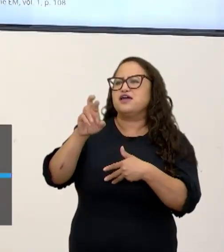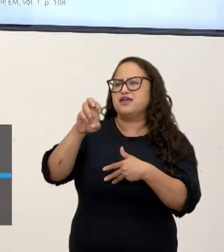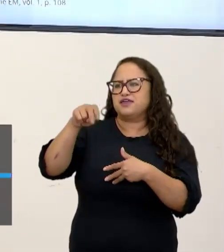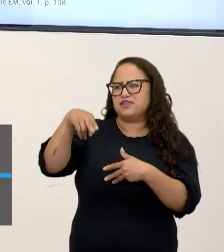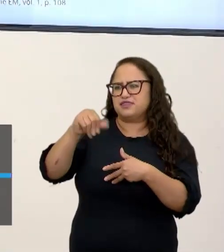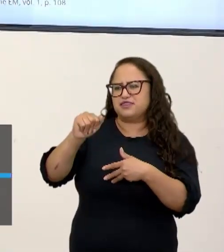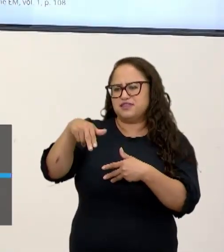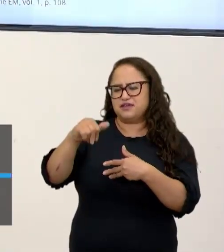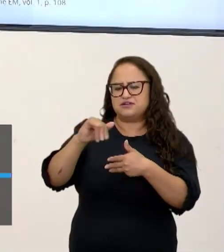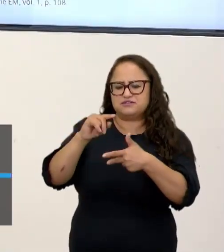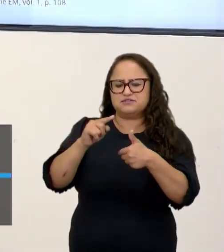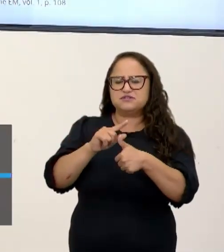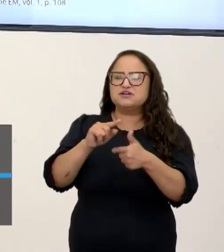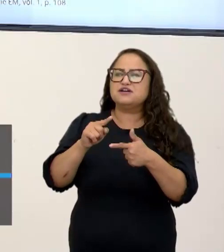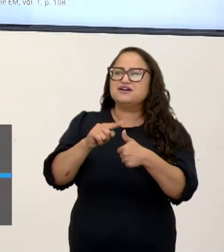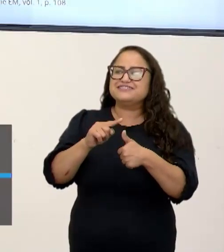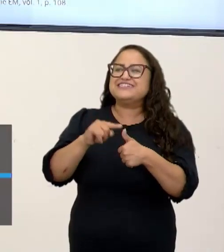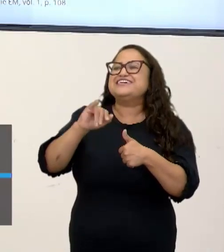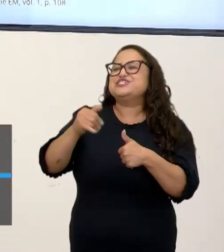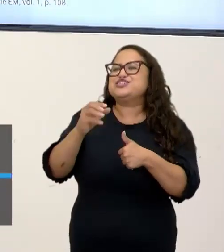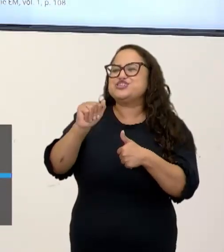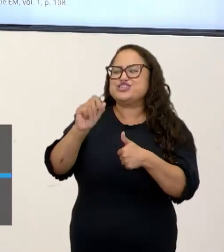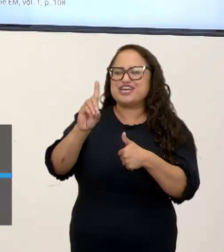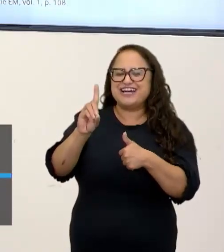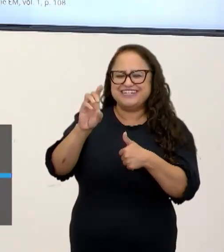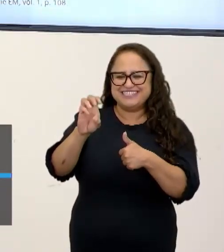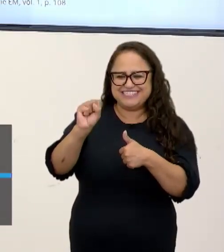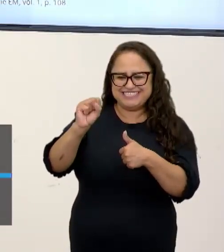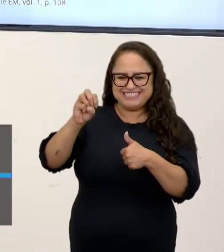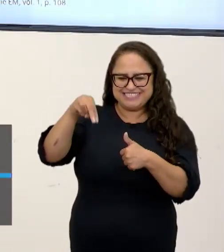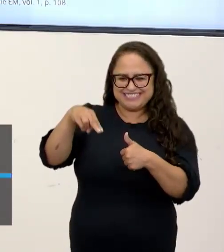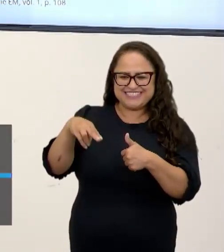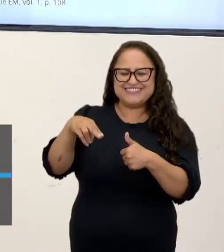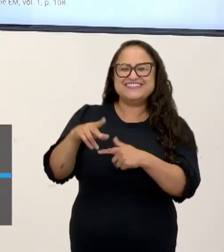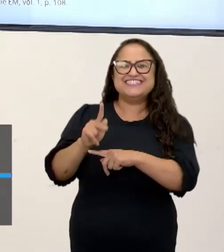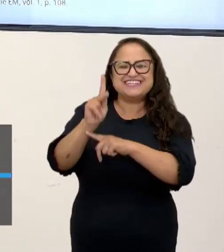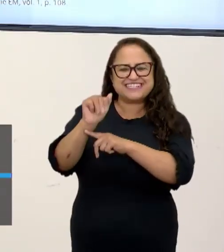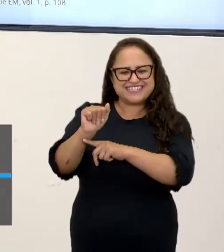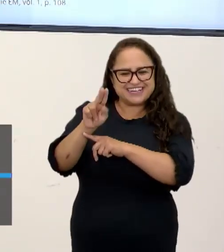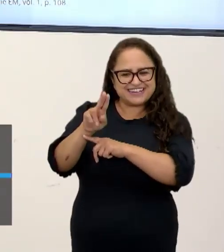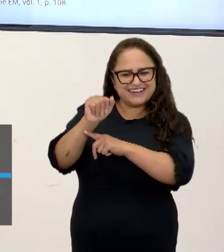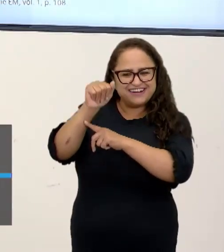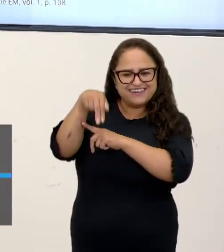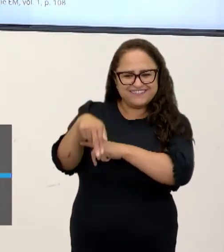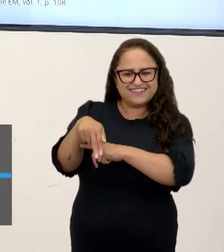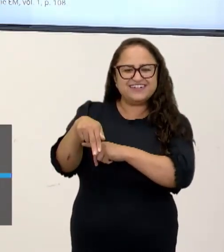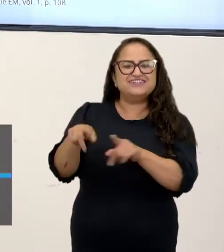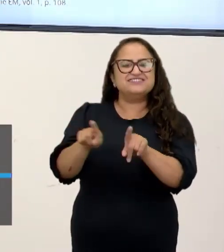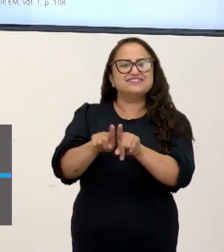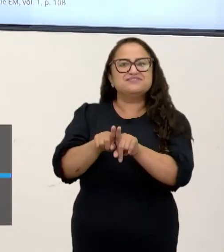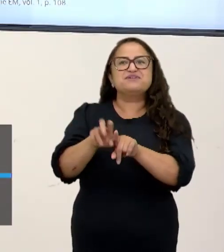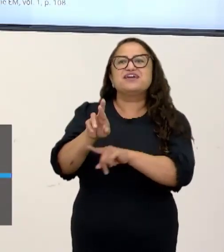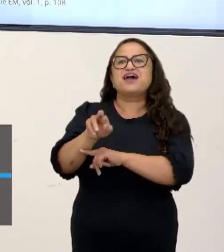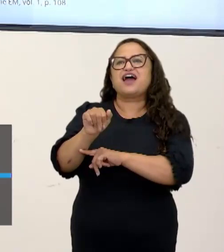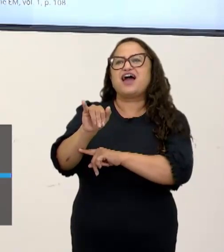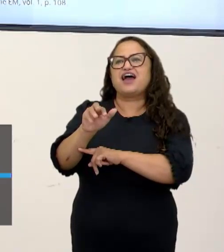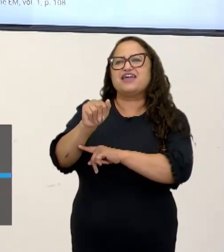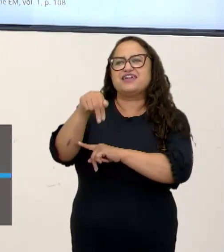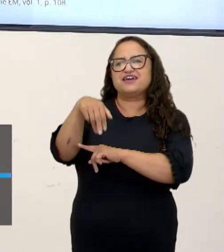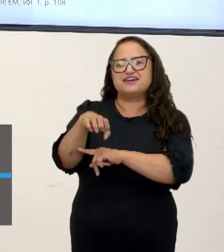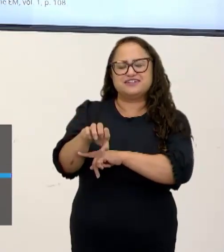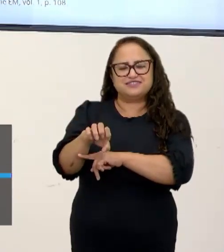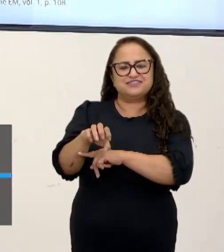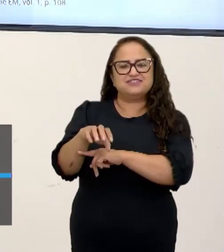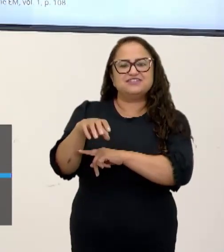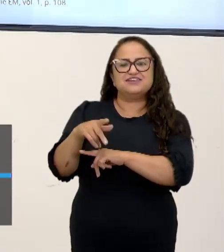Pedro, Jadson, Maria Eduarda de novo, isso aí. Cauê, Marcelo, Edson, Rayane,